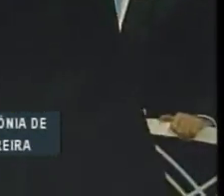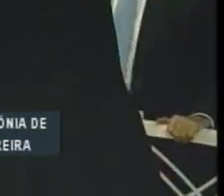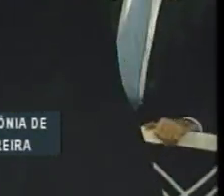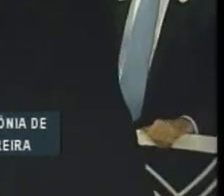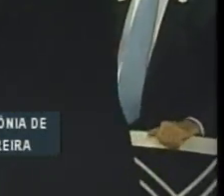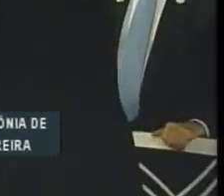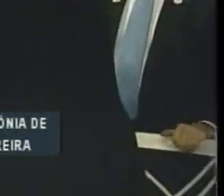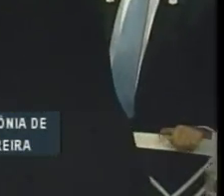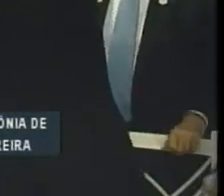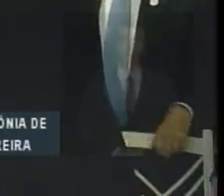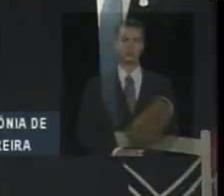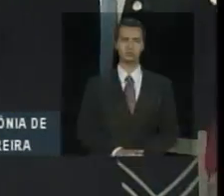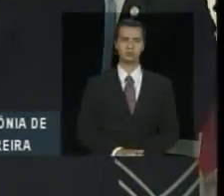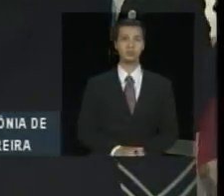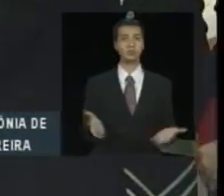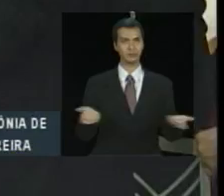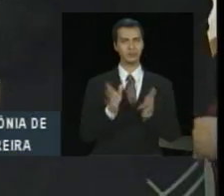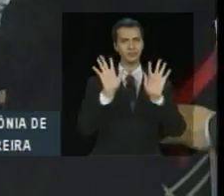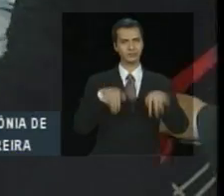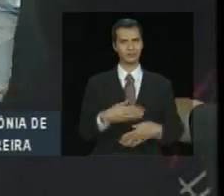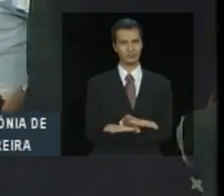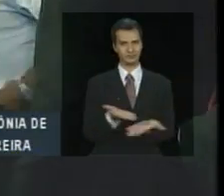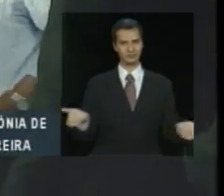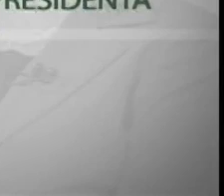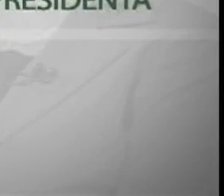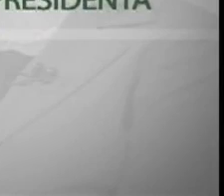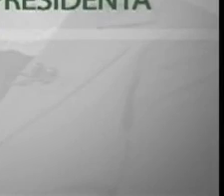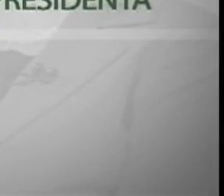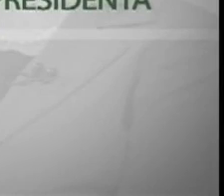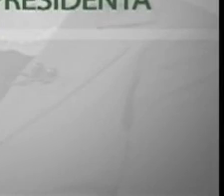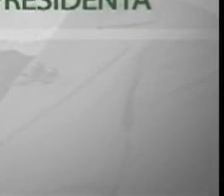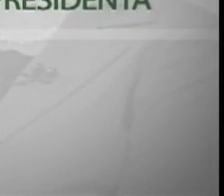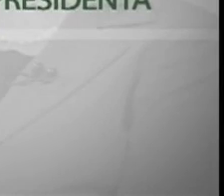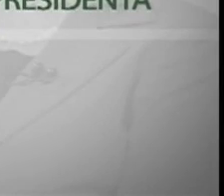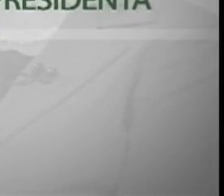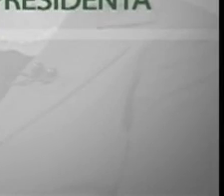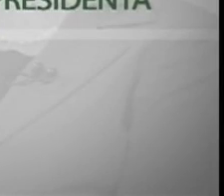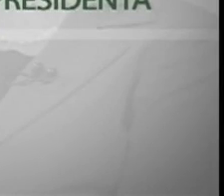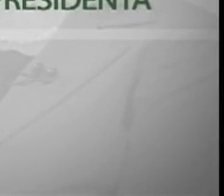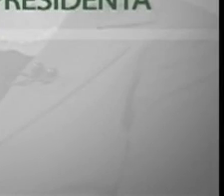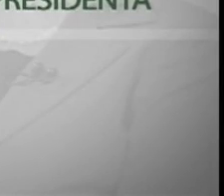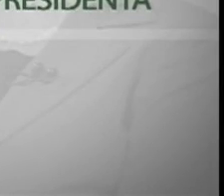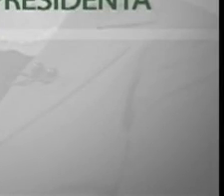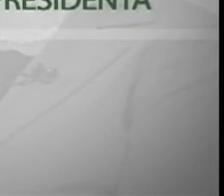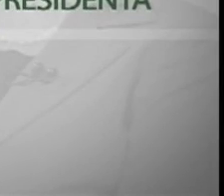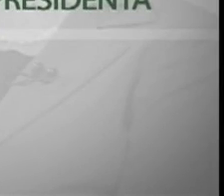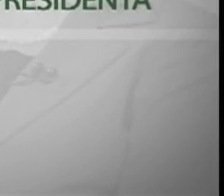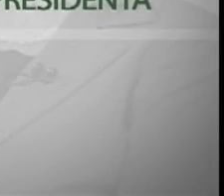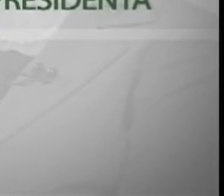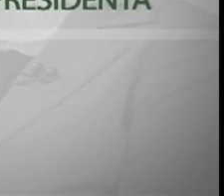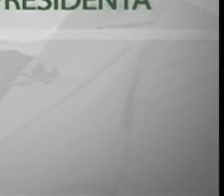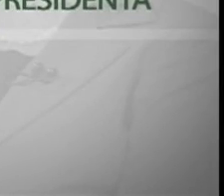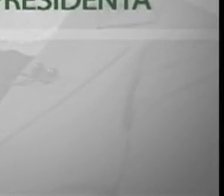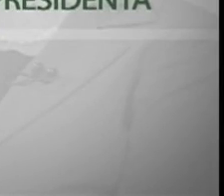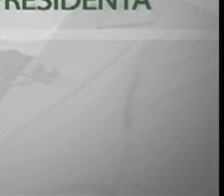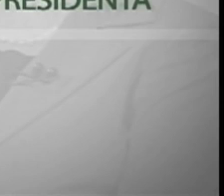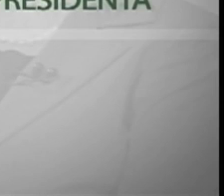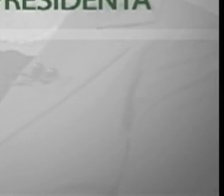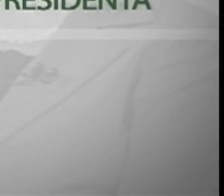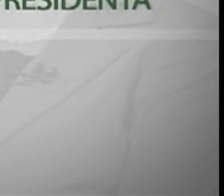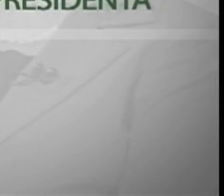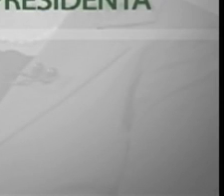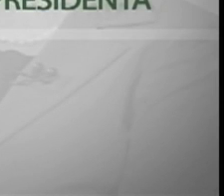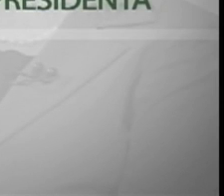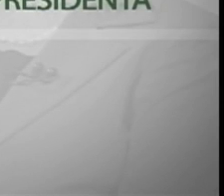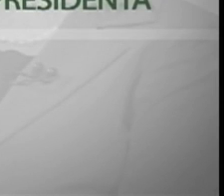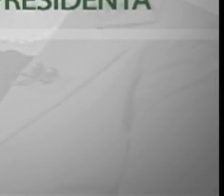Obrigado, senhores. Está encerrada a cerimônia. Você assistiu à visita da presidenta Dilma Rousseff às obras da